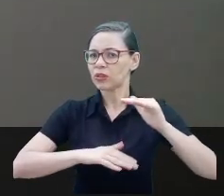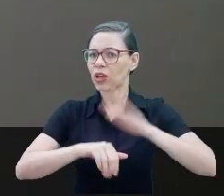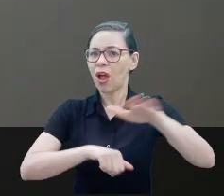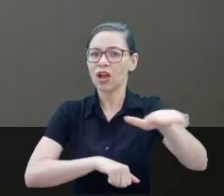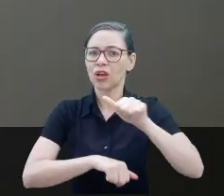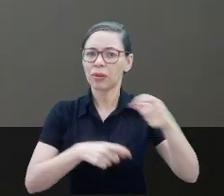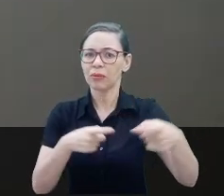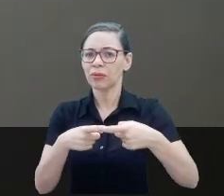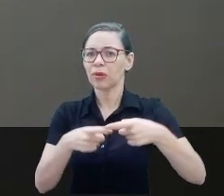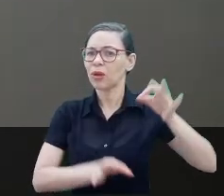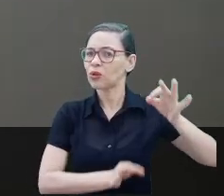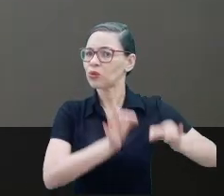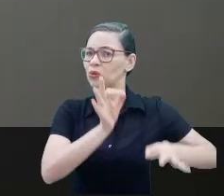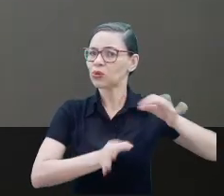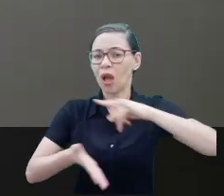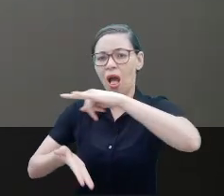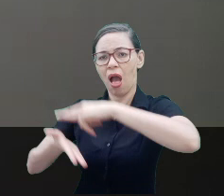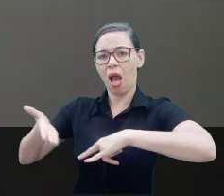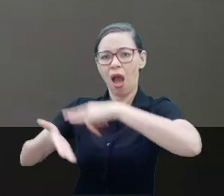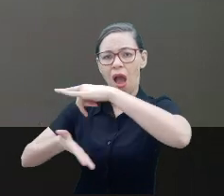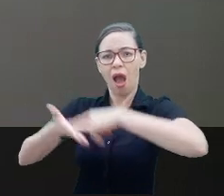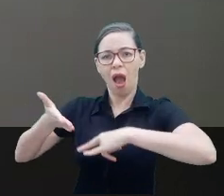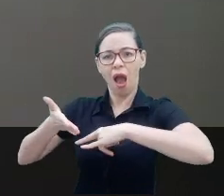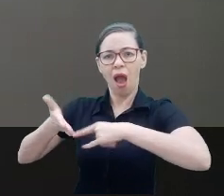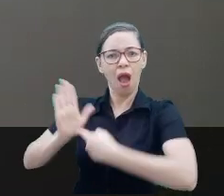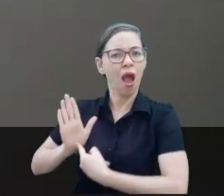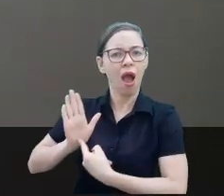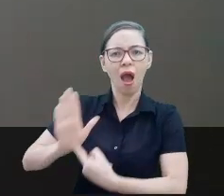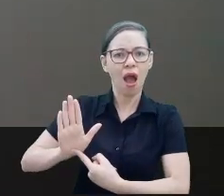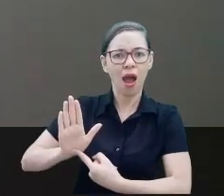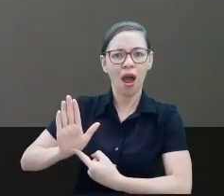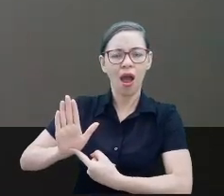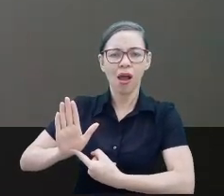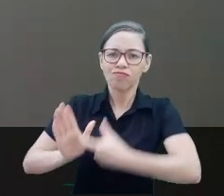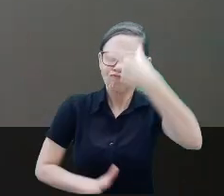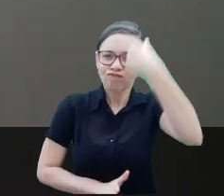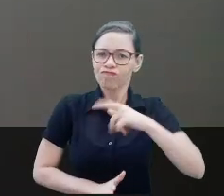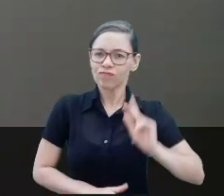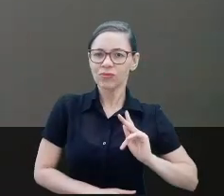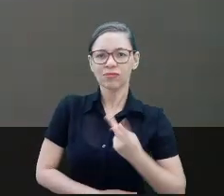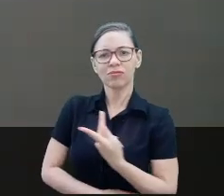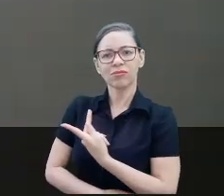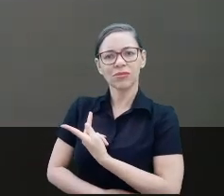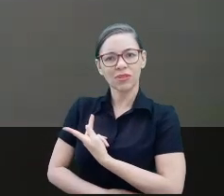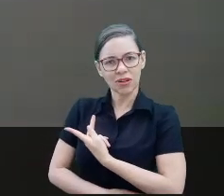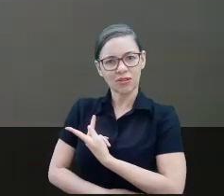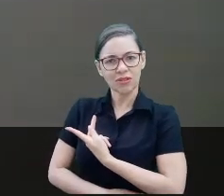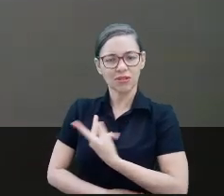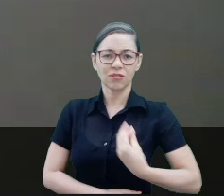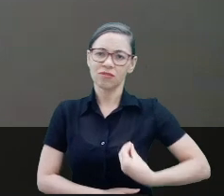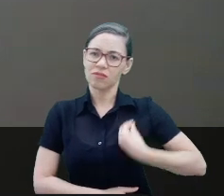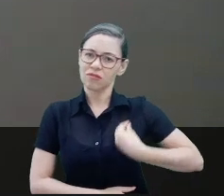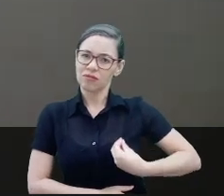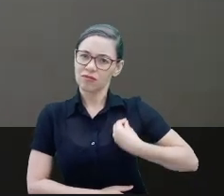né, pela medicina, sobretudo, e pela justiça, né, a emitir, inclusive em forma de documentos psicológicos,